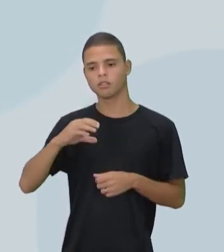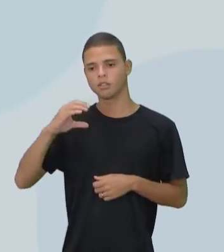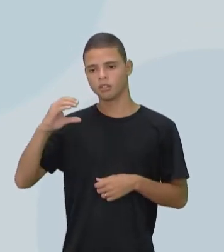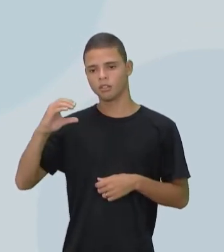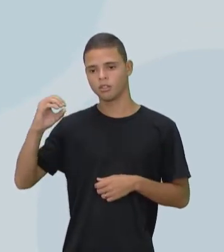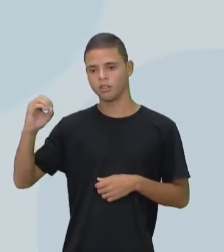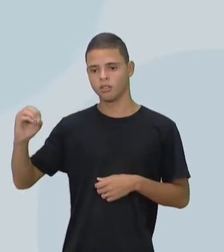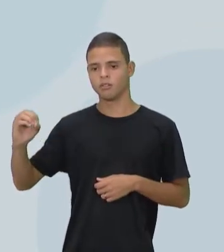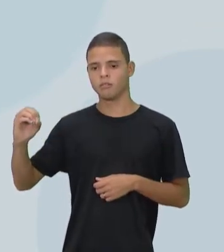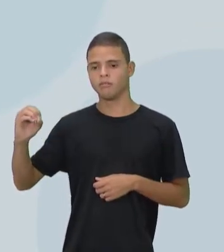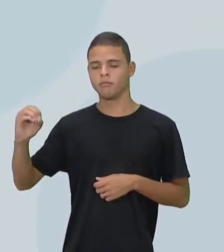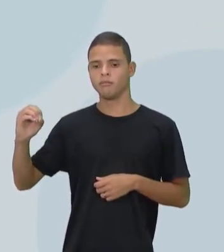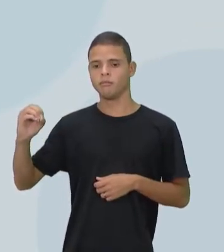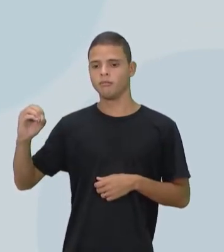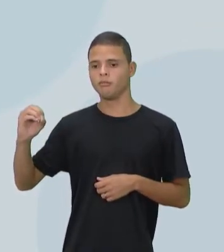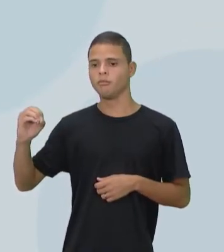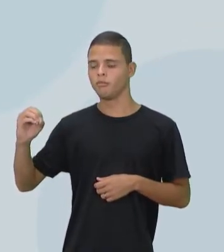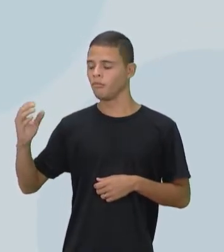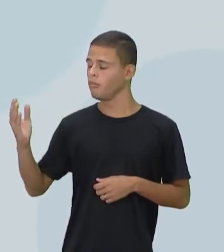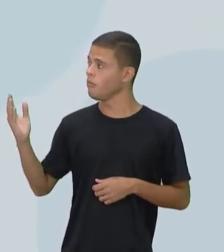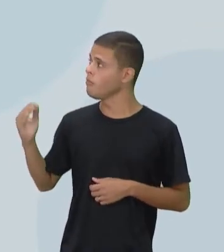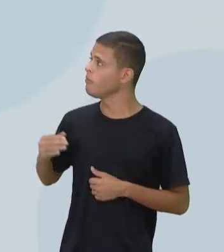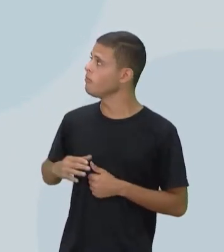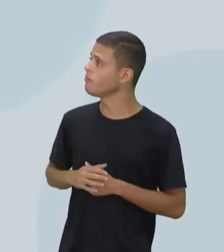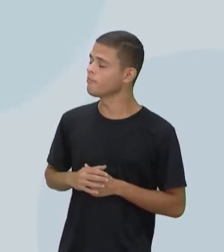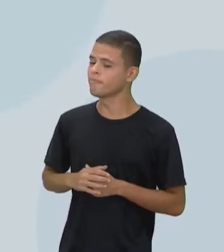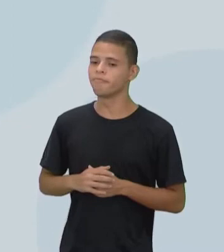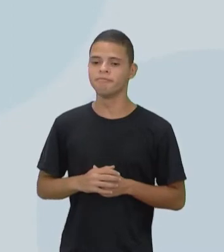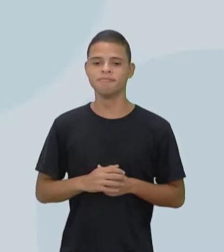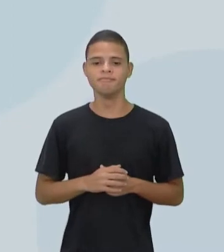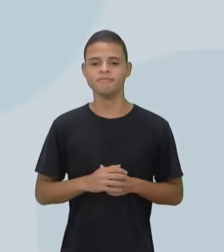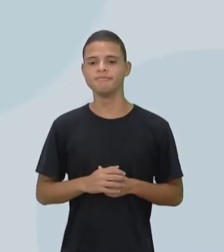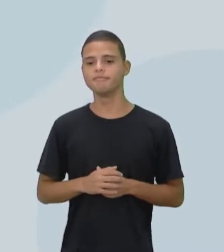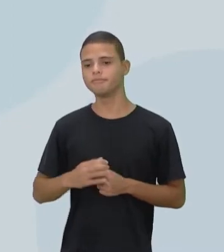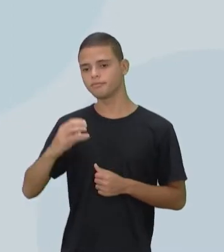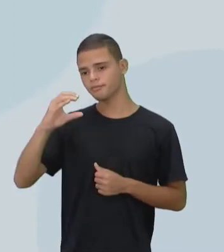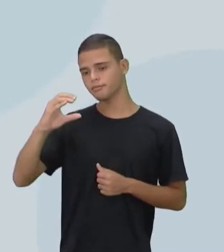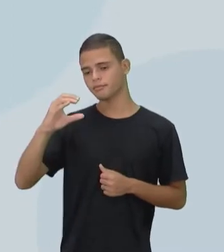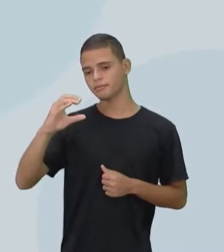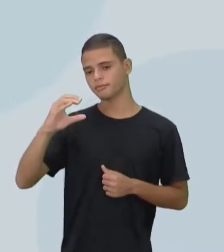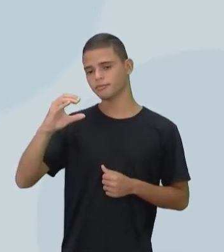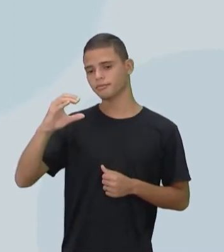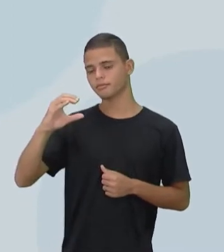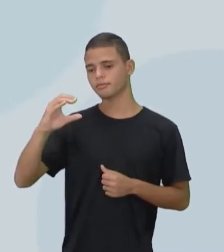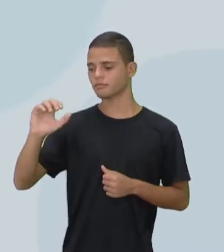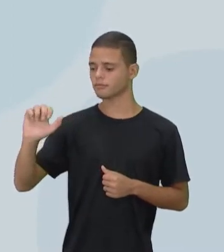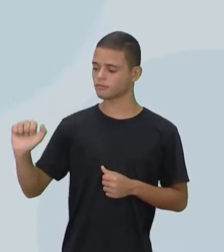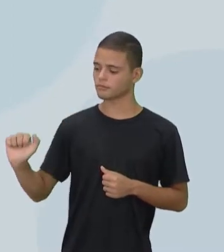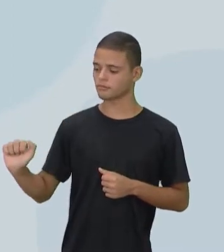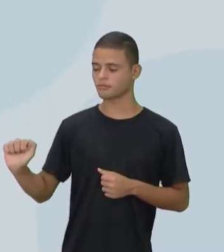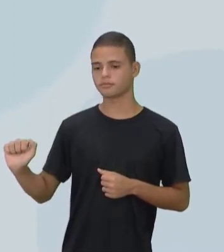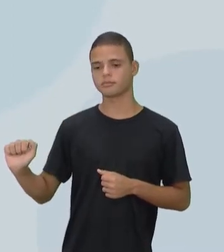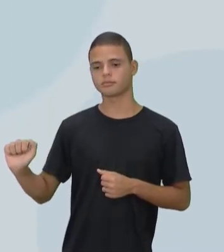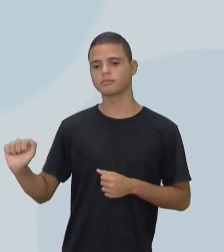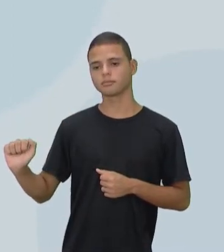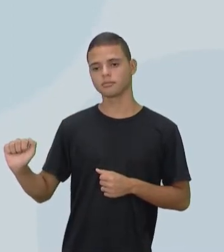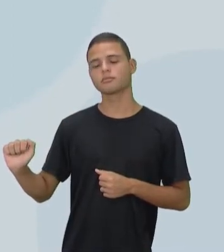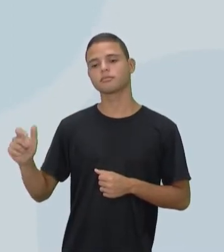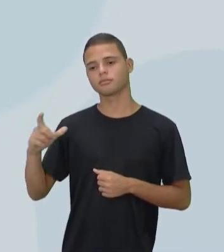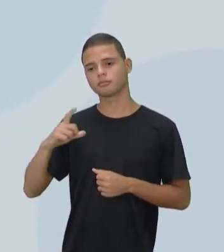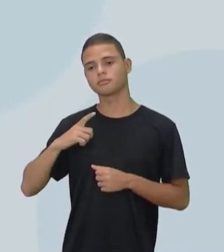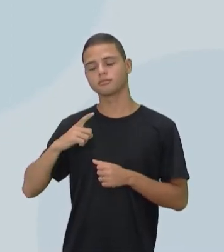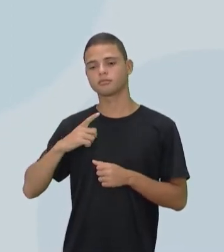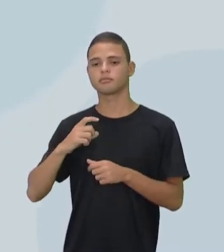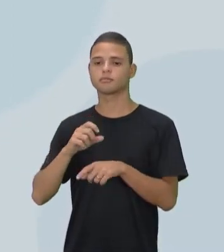cálcio, né, que o símbolo é mostrado aí para vocês, é a letra C maiúscula, a letra A minúscula, então é importante